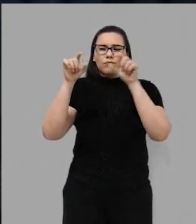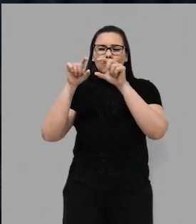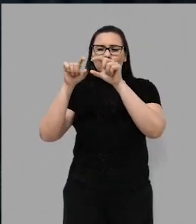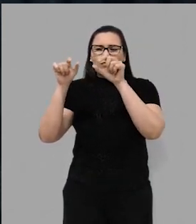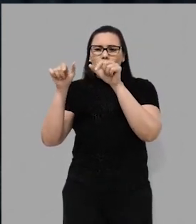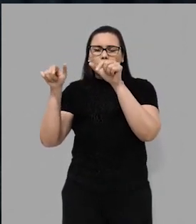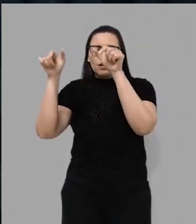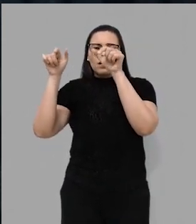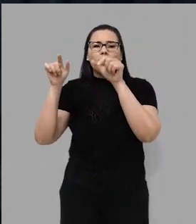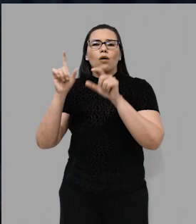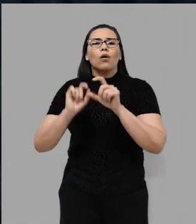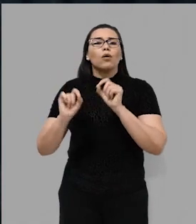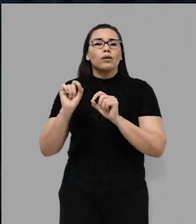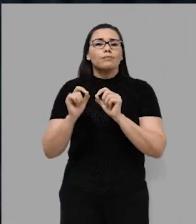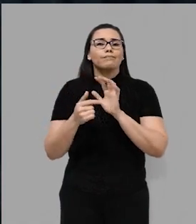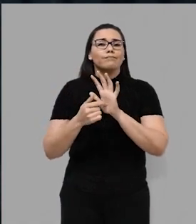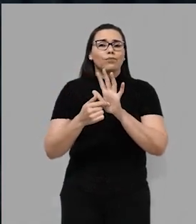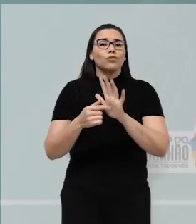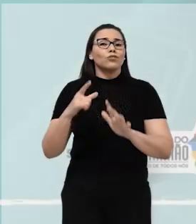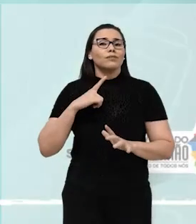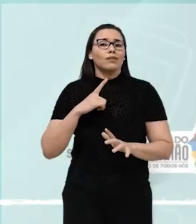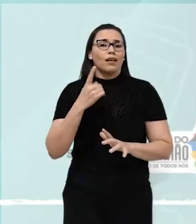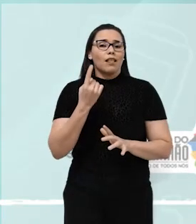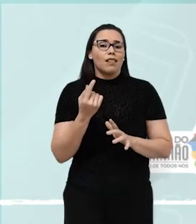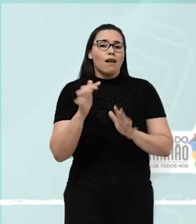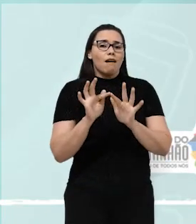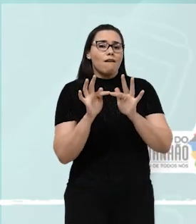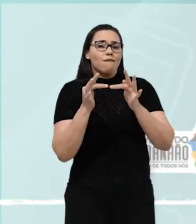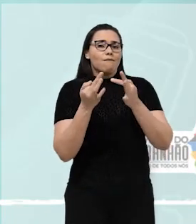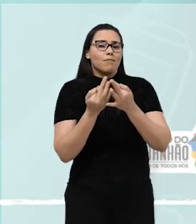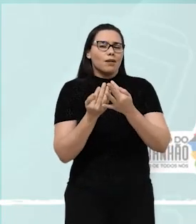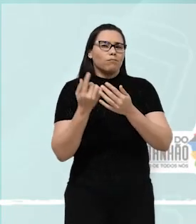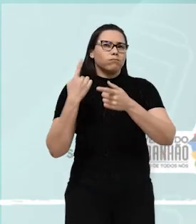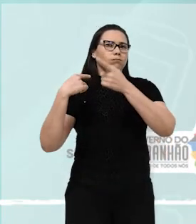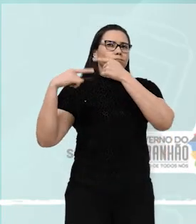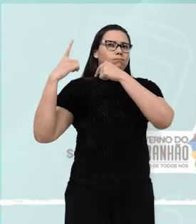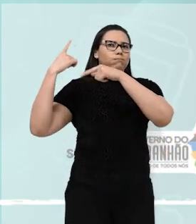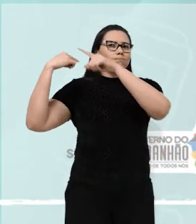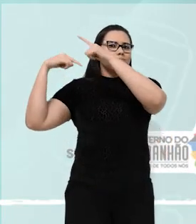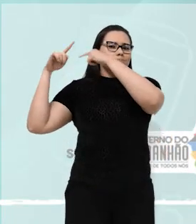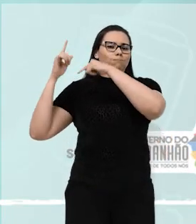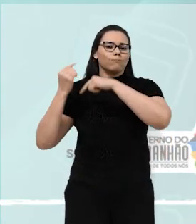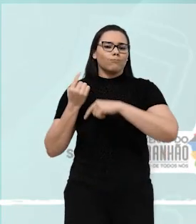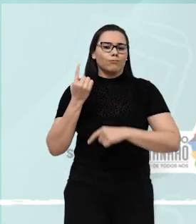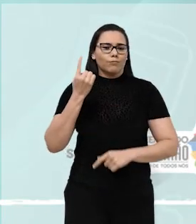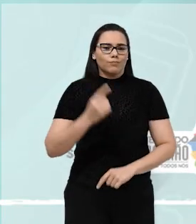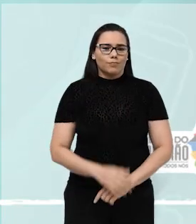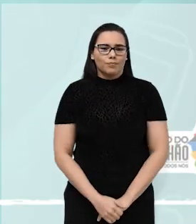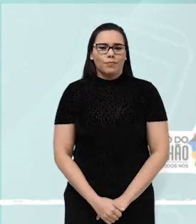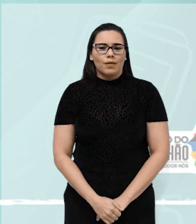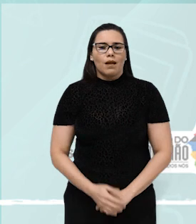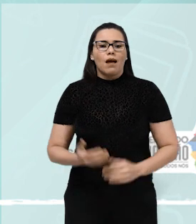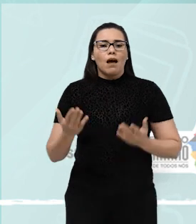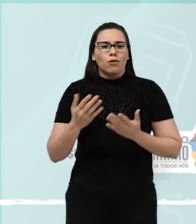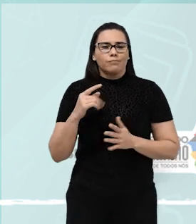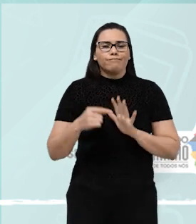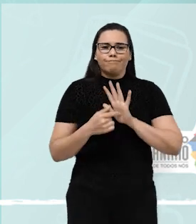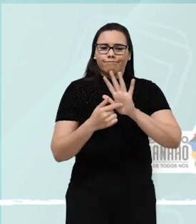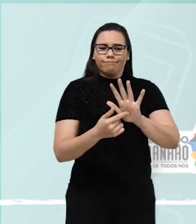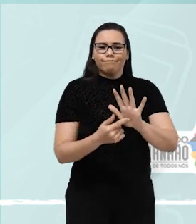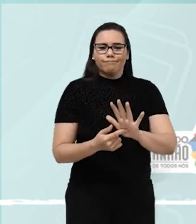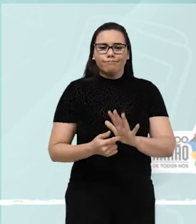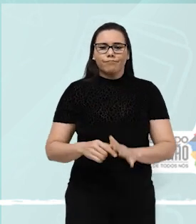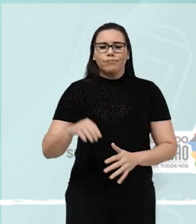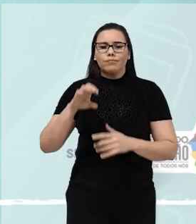espécie ancestral. Ok, pessoal? Vamos olhar essa outra representação de um cladograma, né? Que é uma